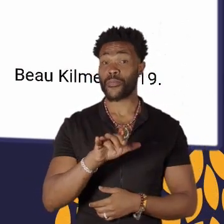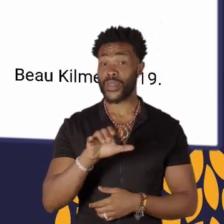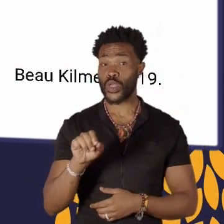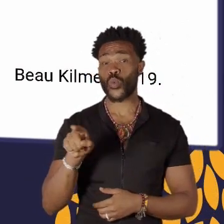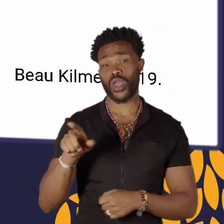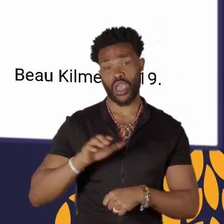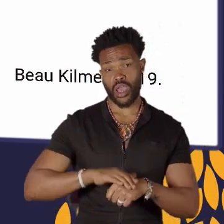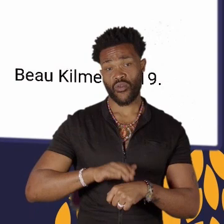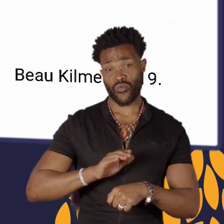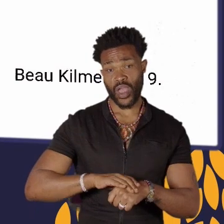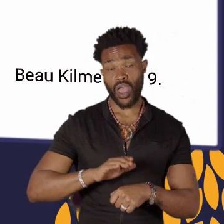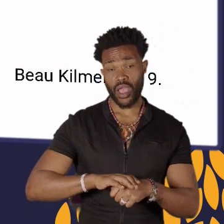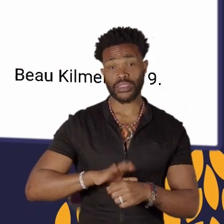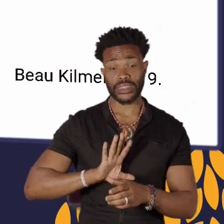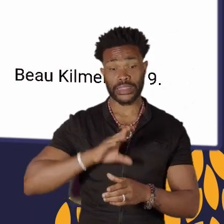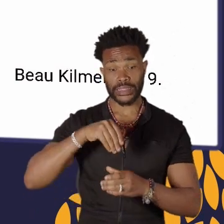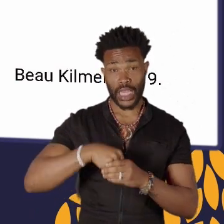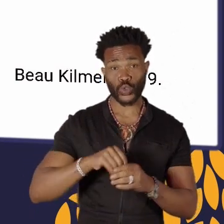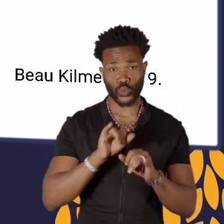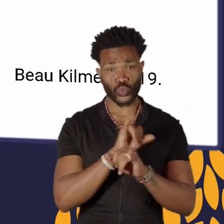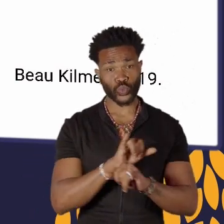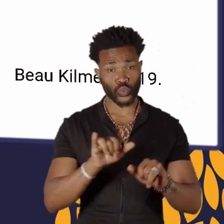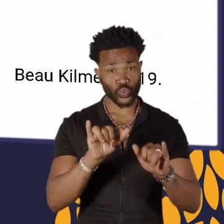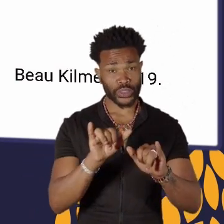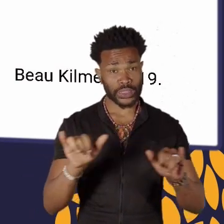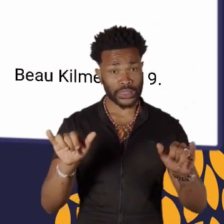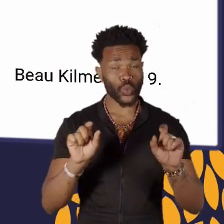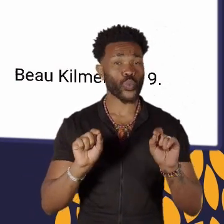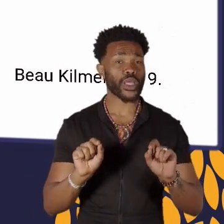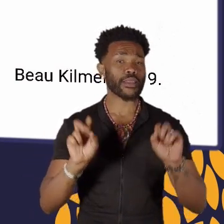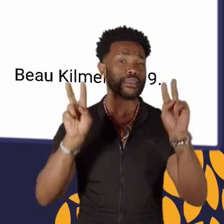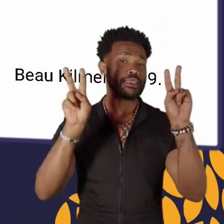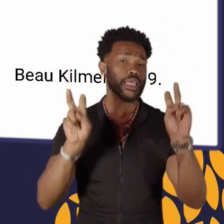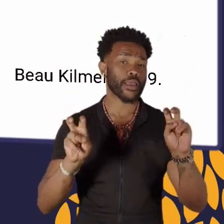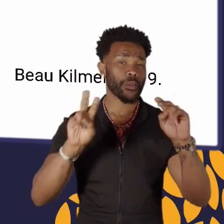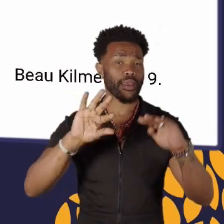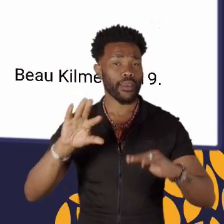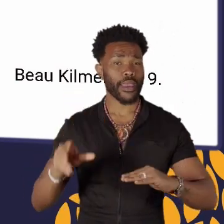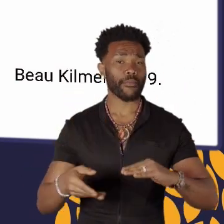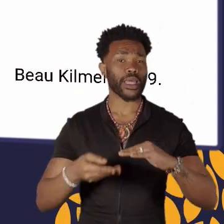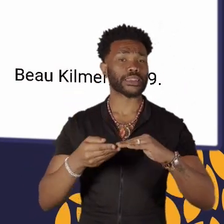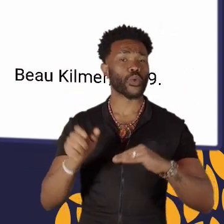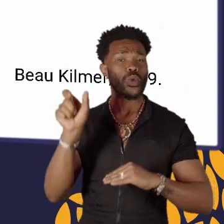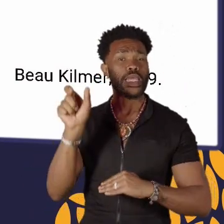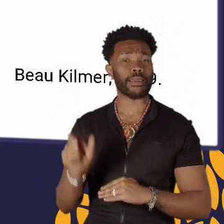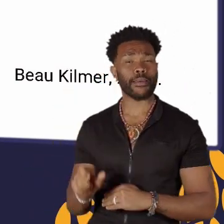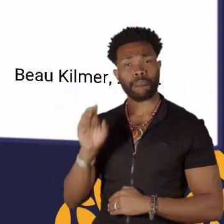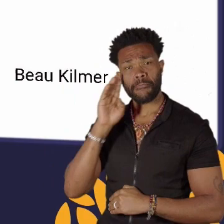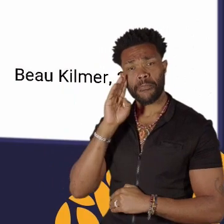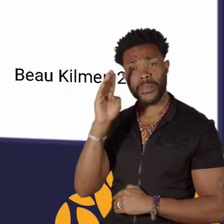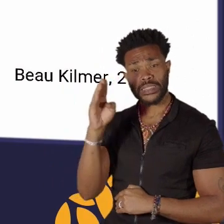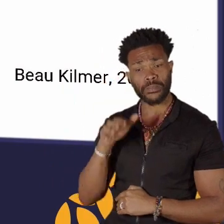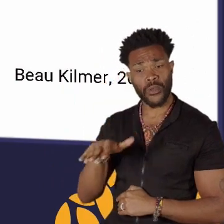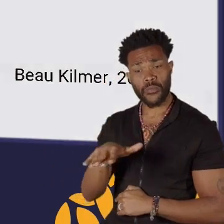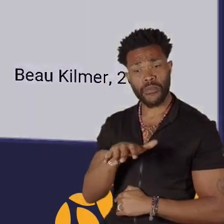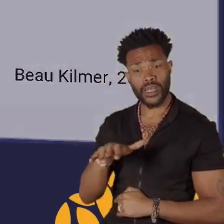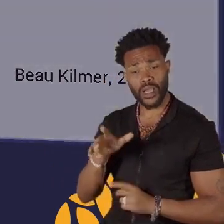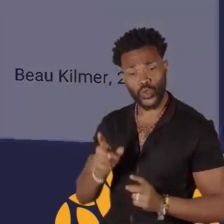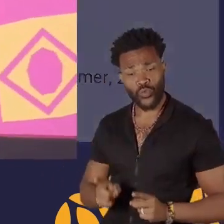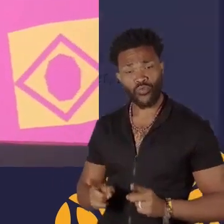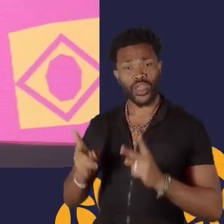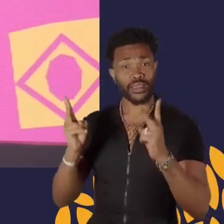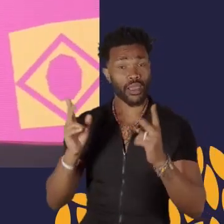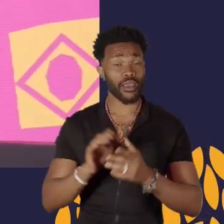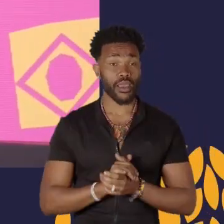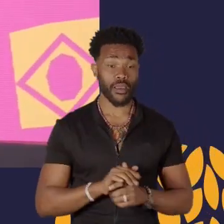fez na fala dele, que é a questão da reparação, né? Quem nós vamos priorizar enquanto mercado para